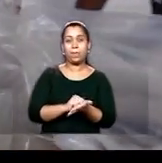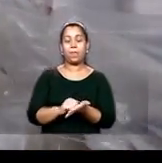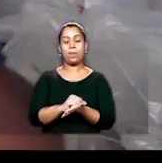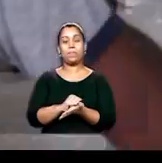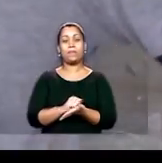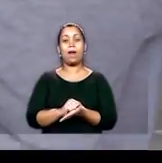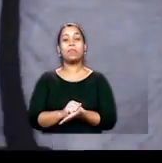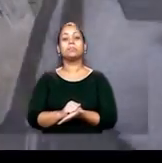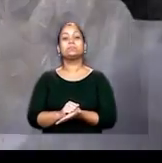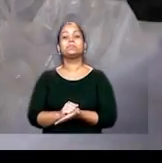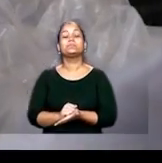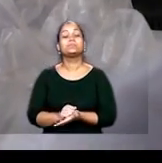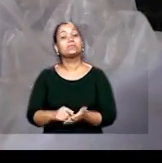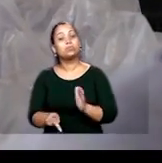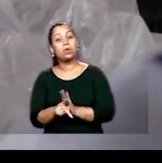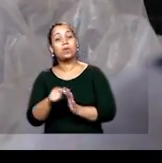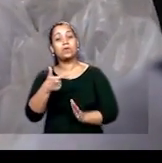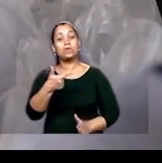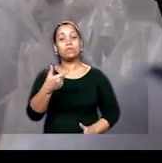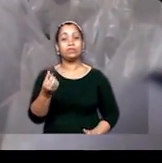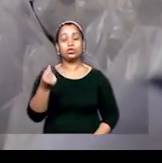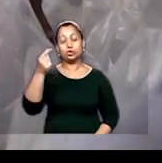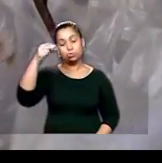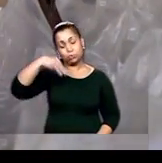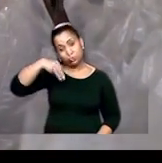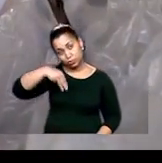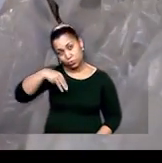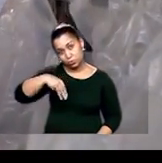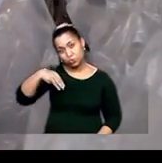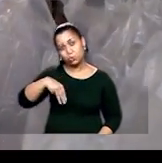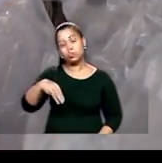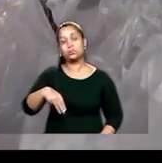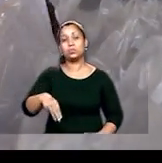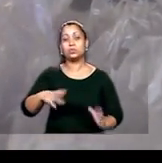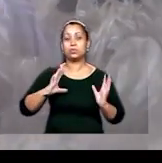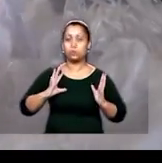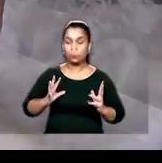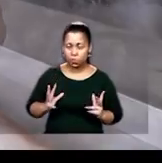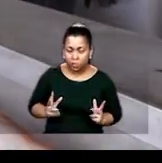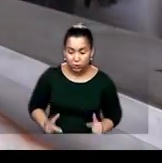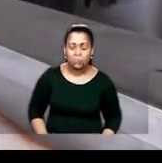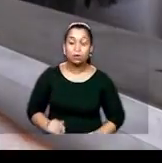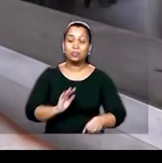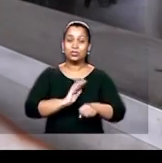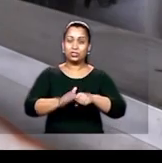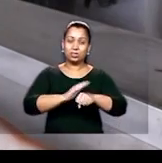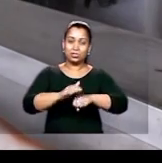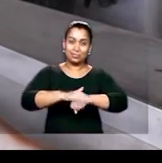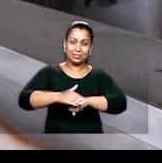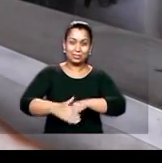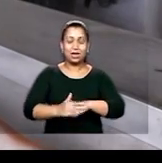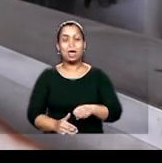os produtos específicos, fica 20 minutos, depois enxágua, a gente descasca e vai fazendo direitinho. Daí